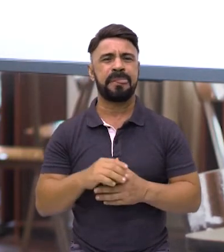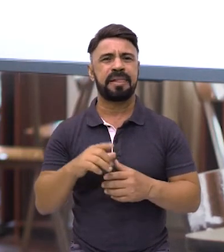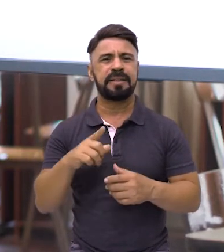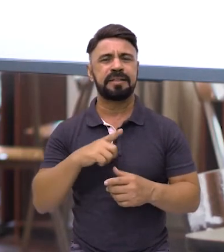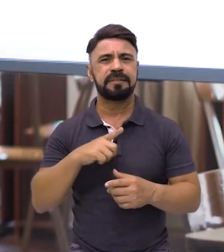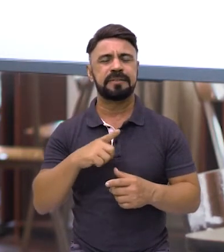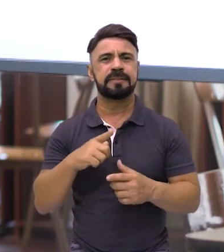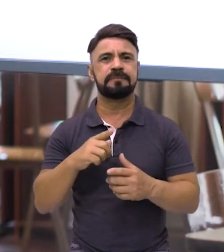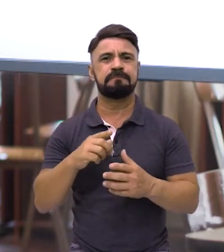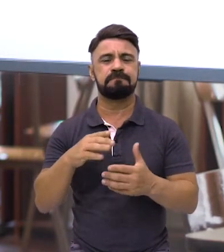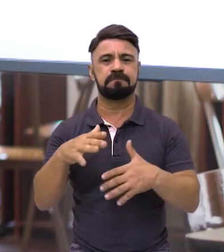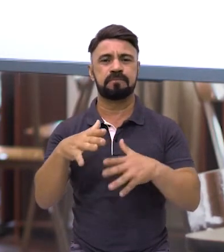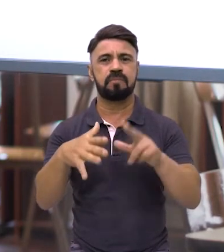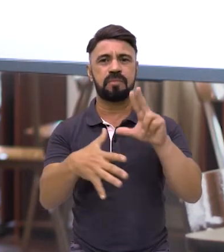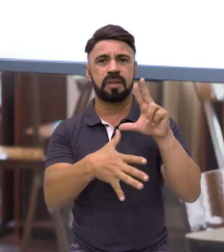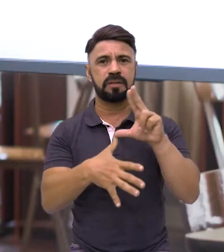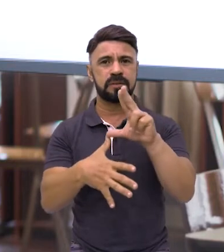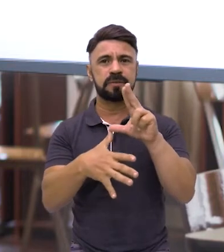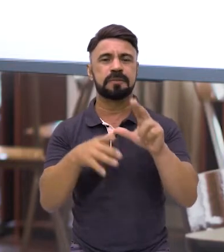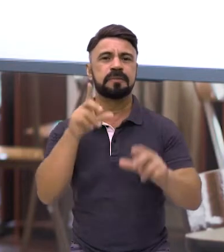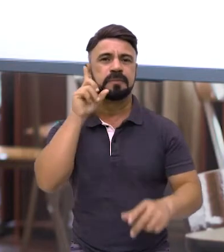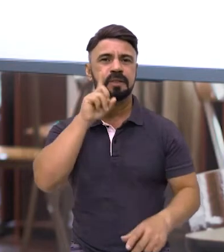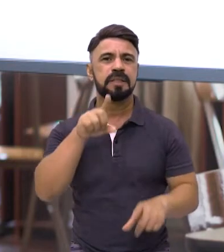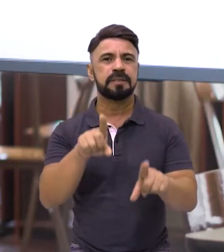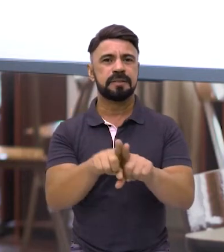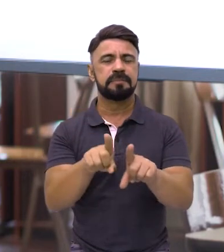parte do continente americano.